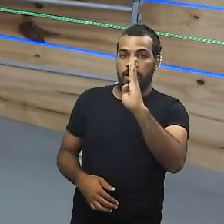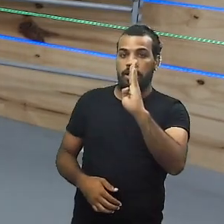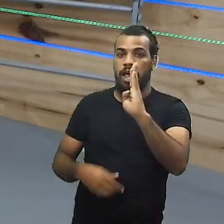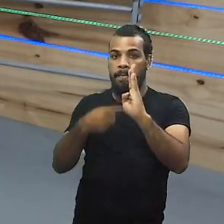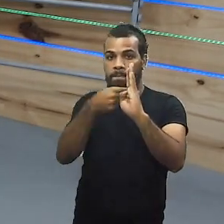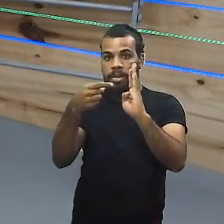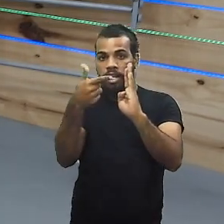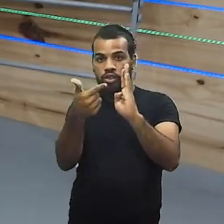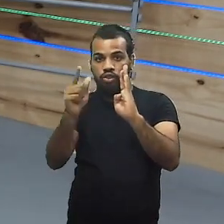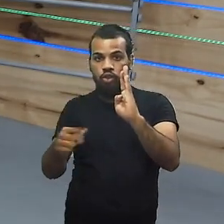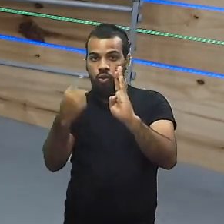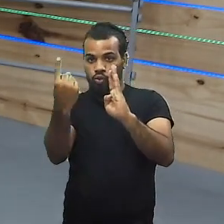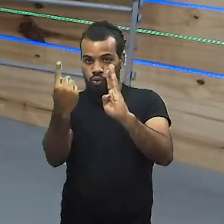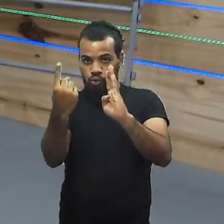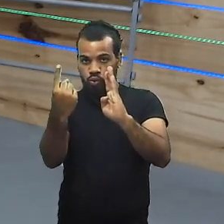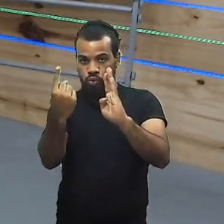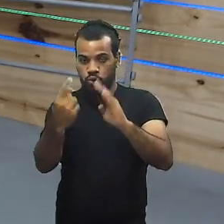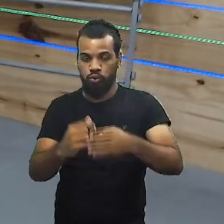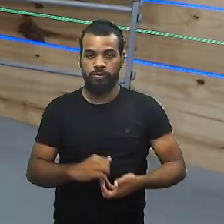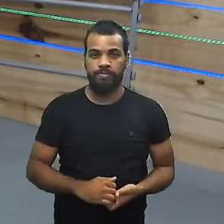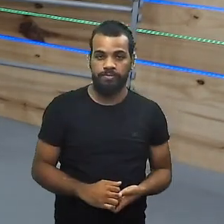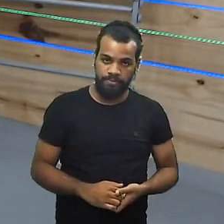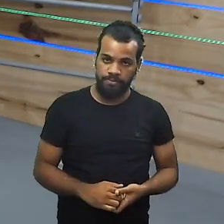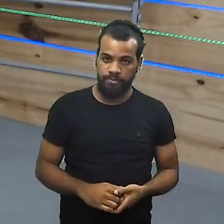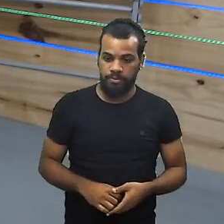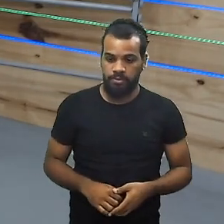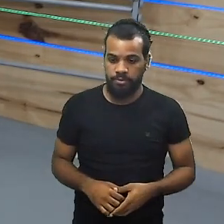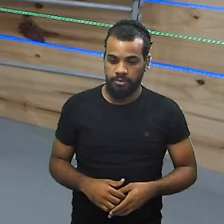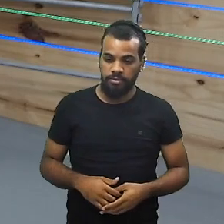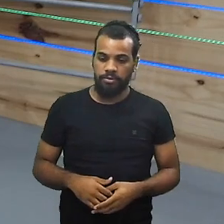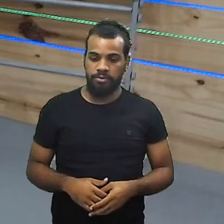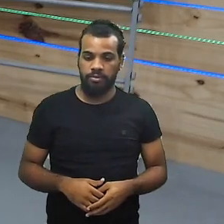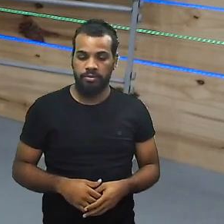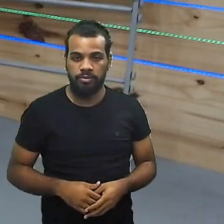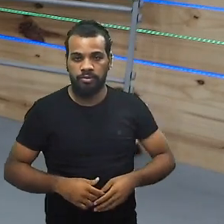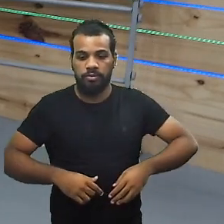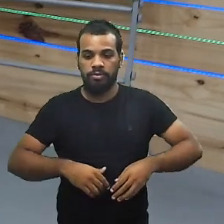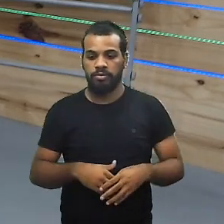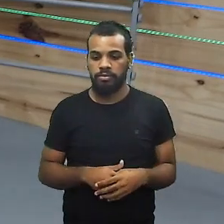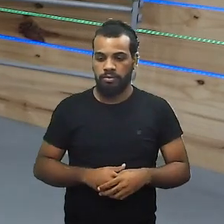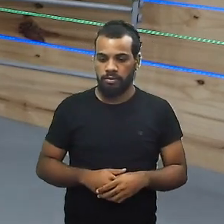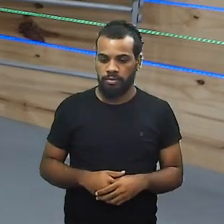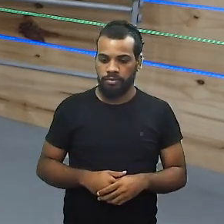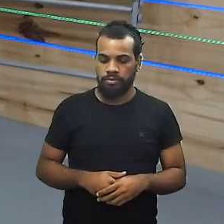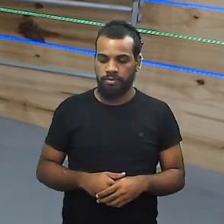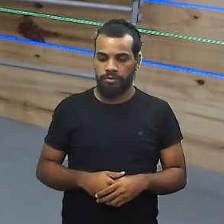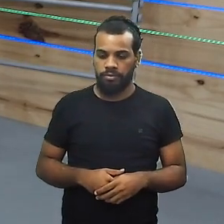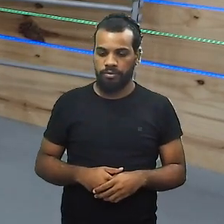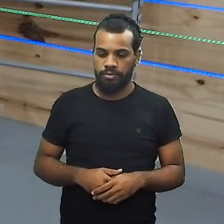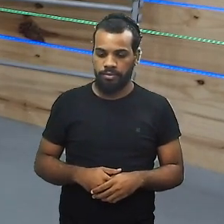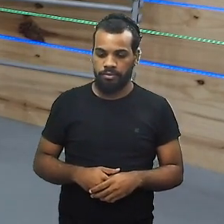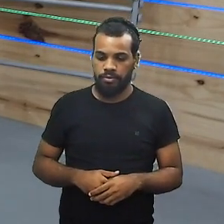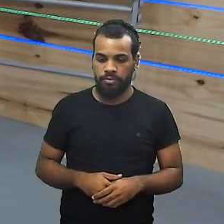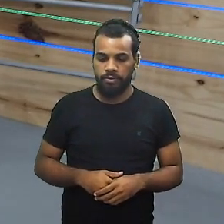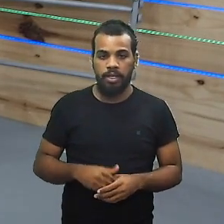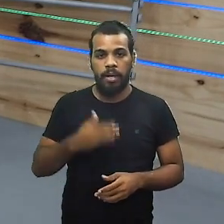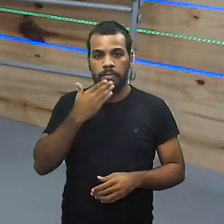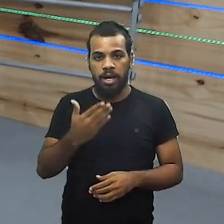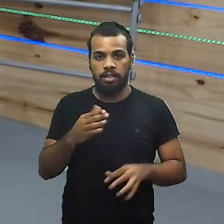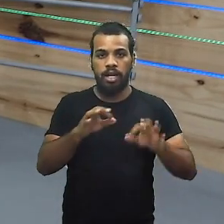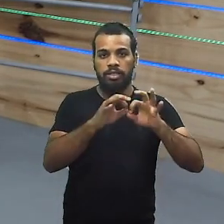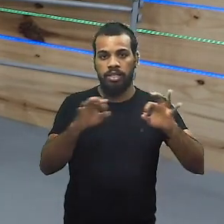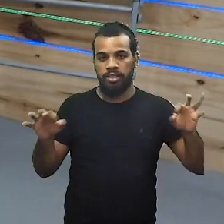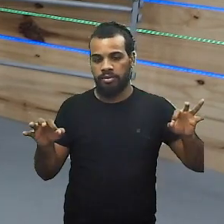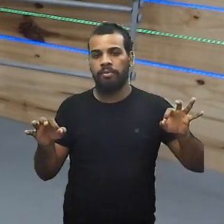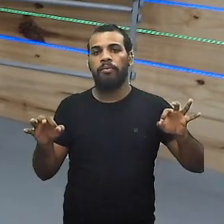par ordenado -2, 1. E a questão pede essa distância lá no plano